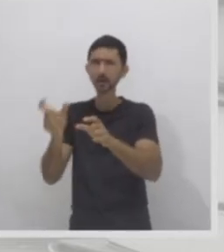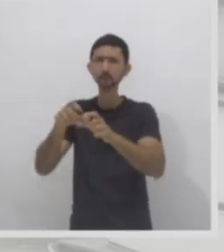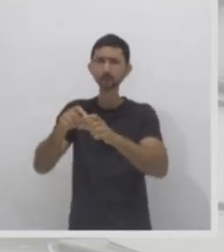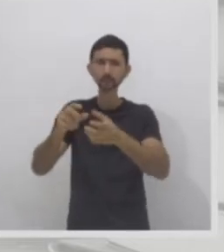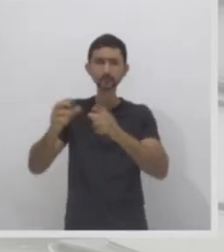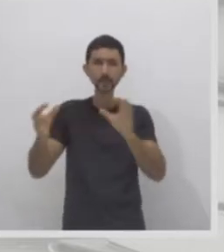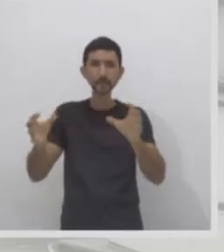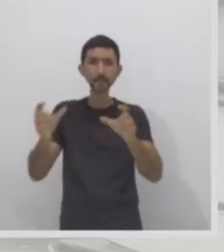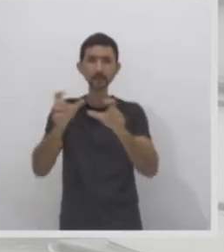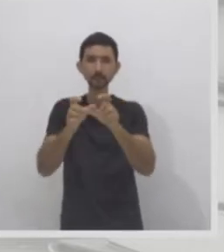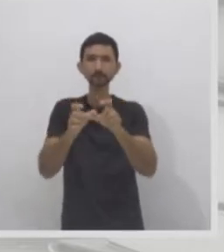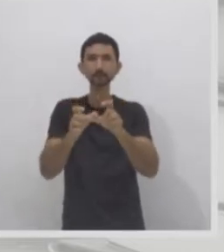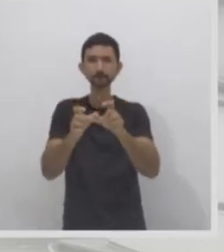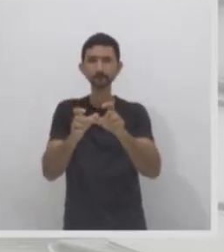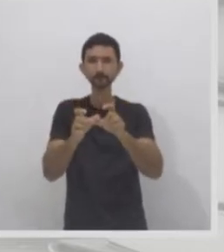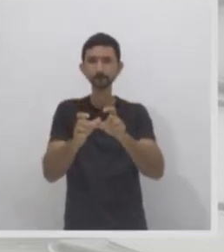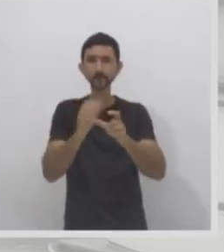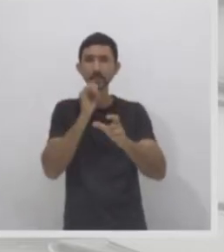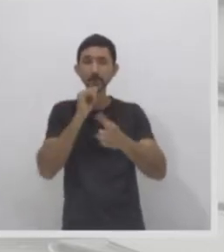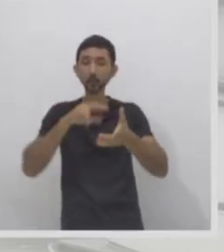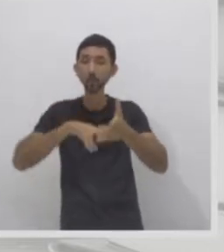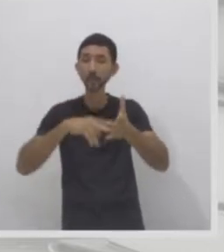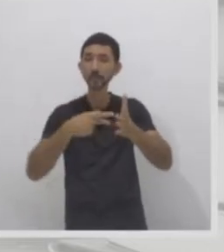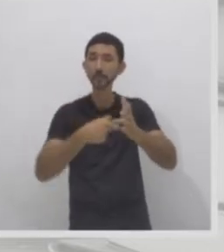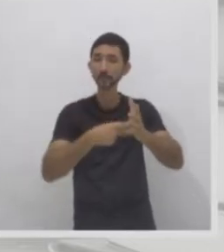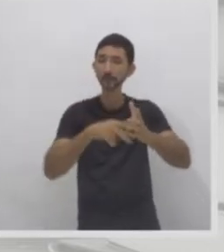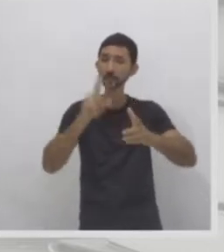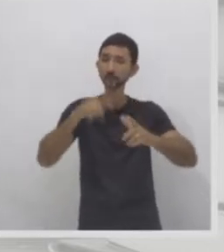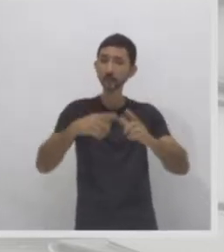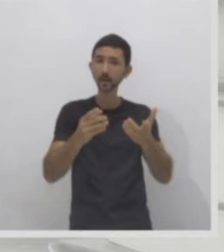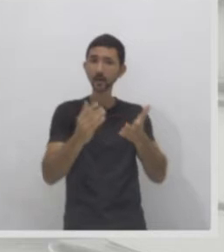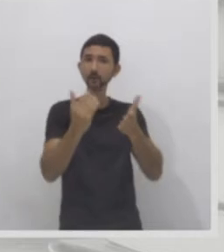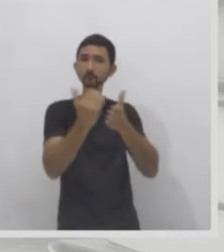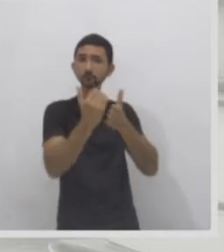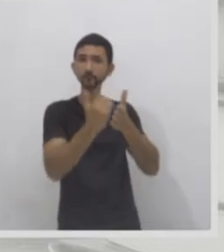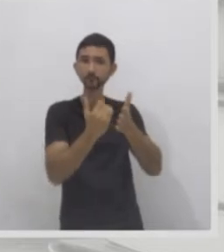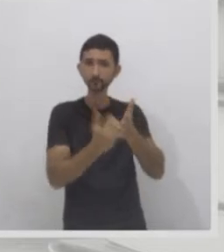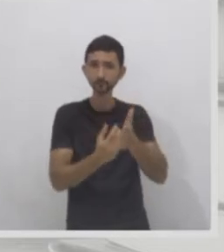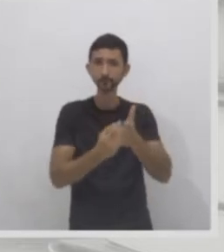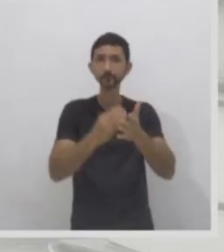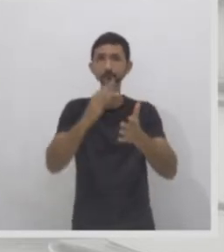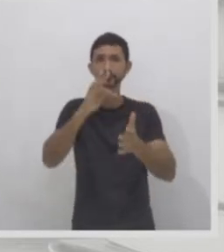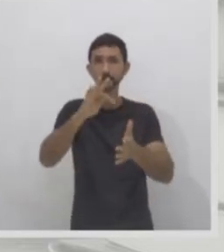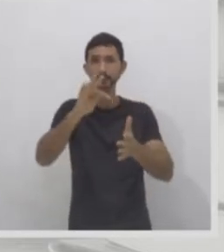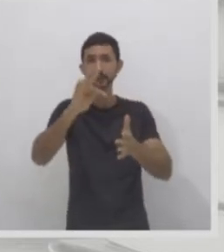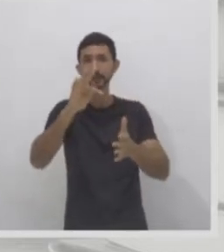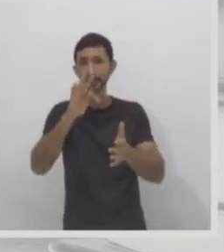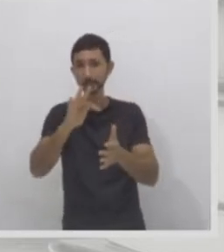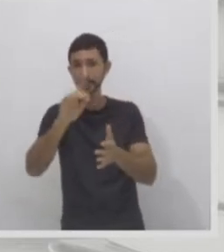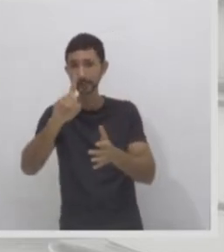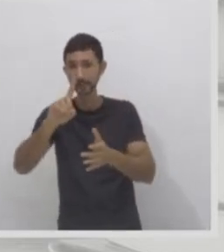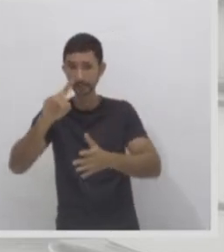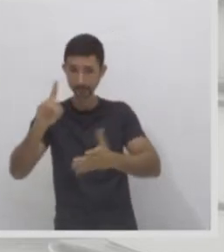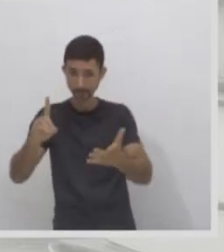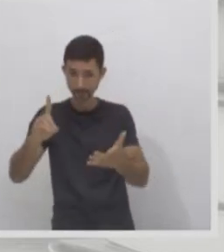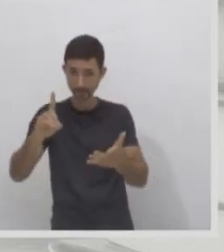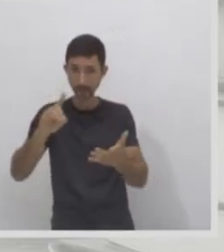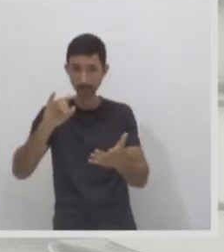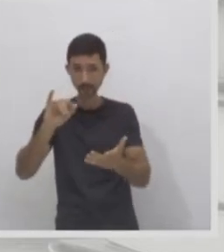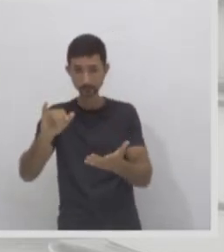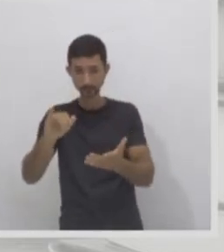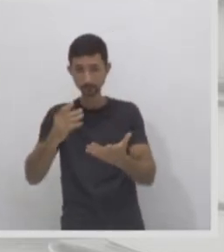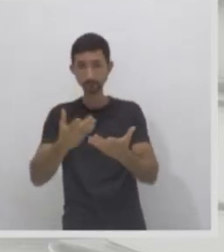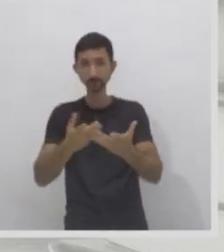verbos de ligação. Os significativos, eles são classificados em transitivo, direto e indireto, dependendo da necessidade de